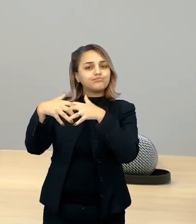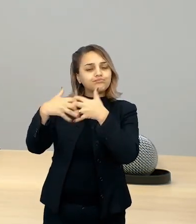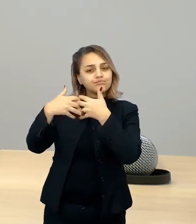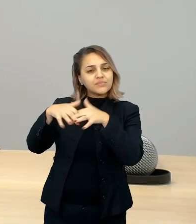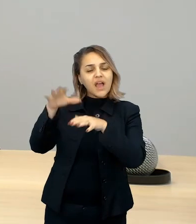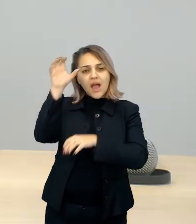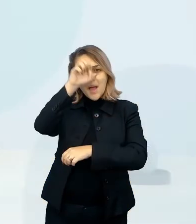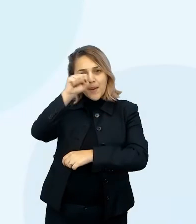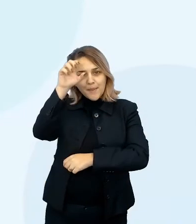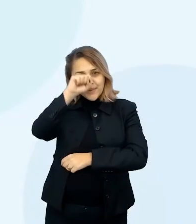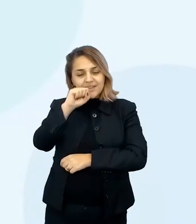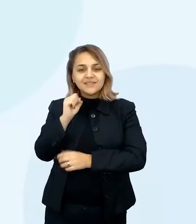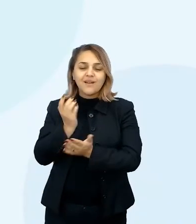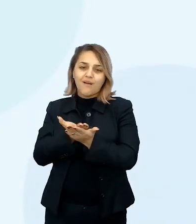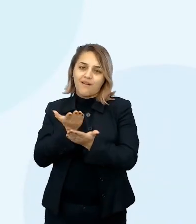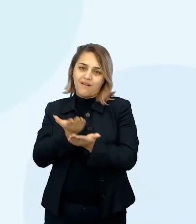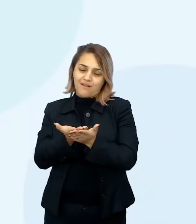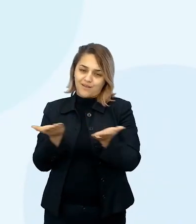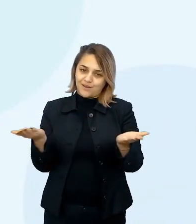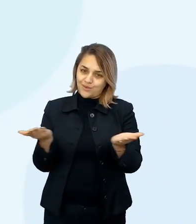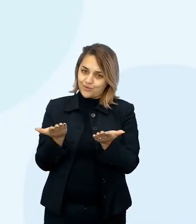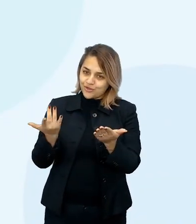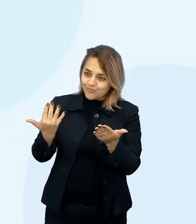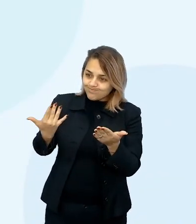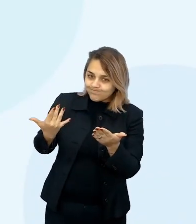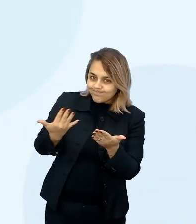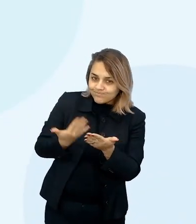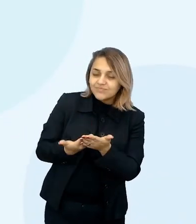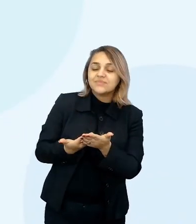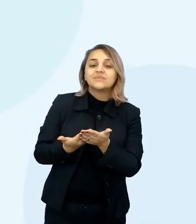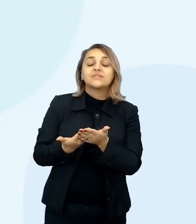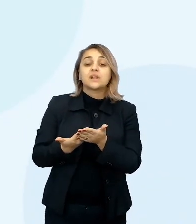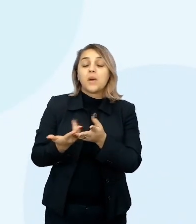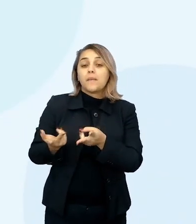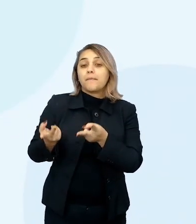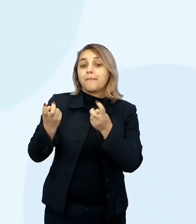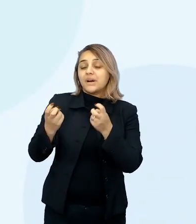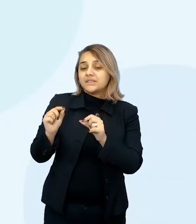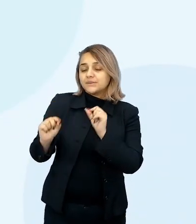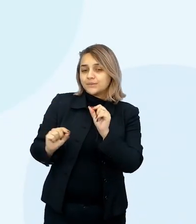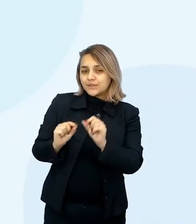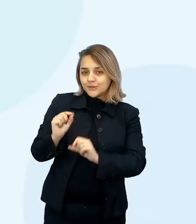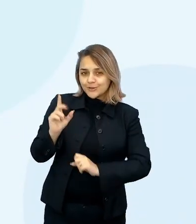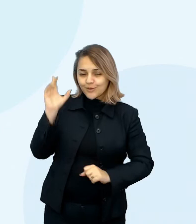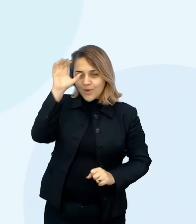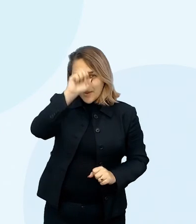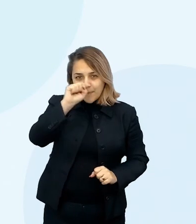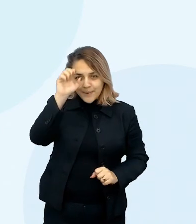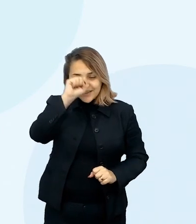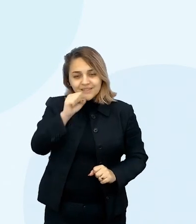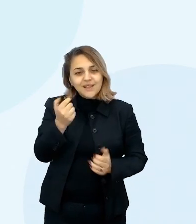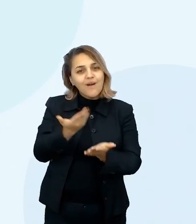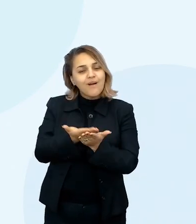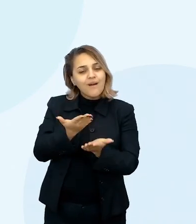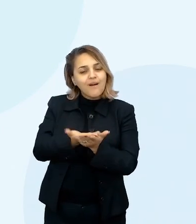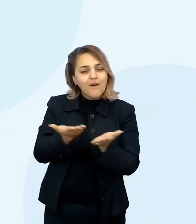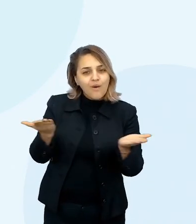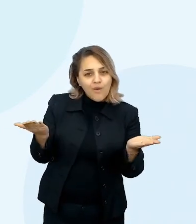vocês aprenderam até agora, né? Levando em consideração o que você aprendeu na aula de